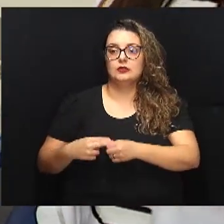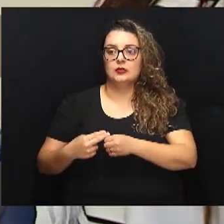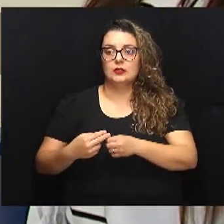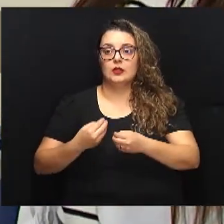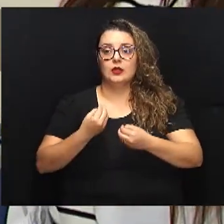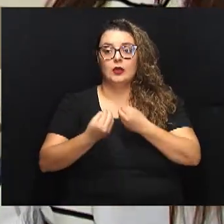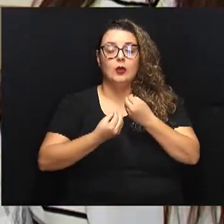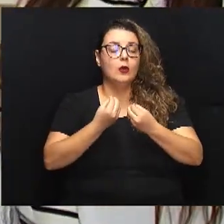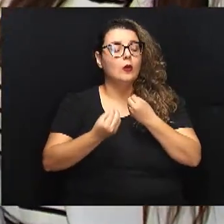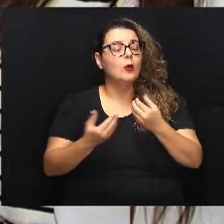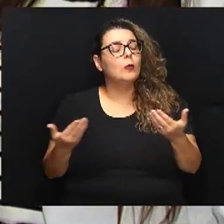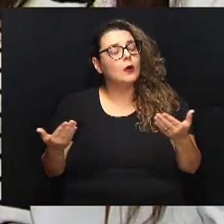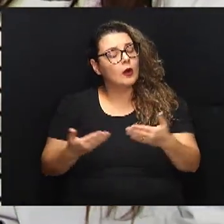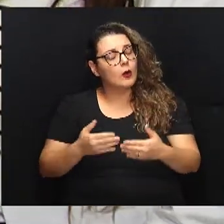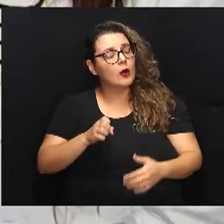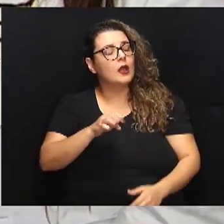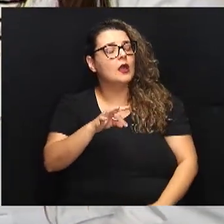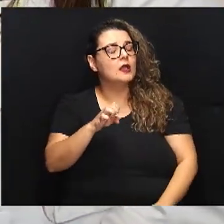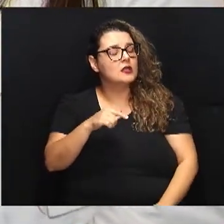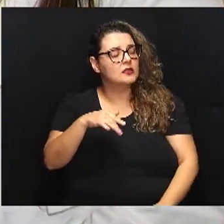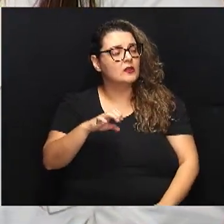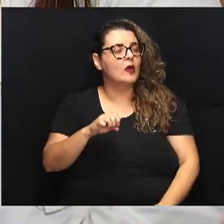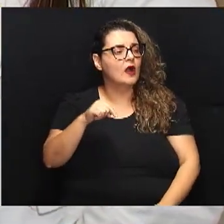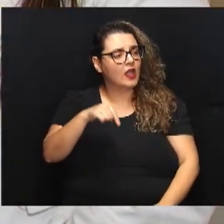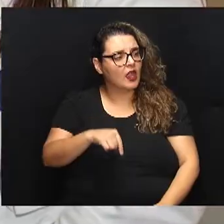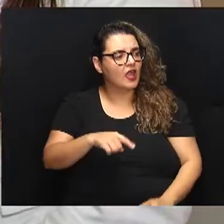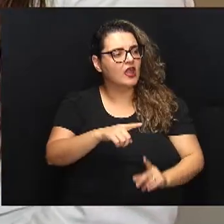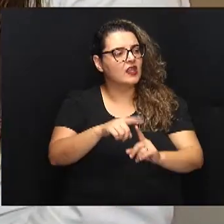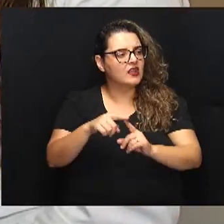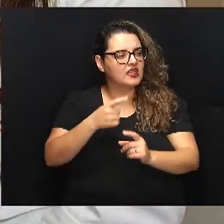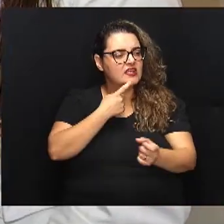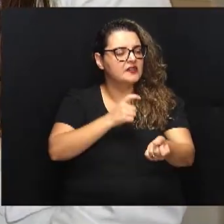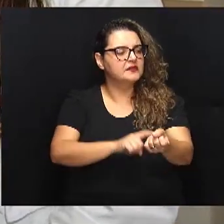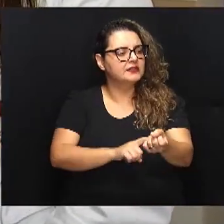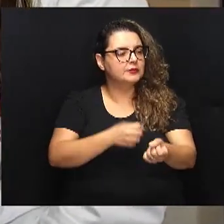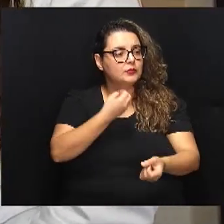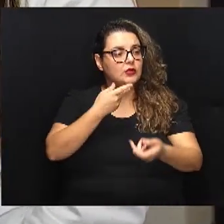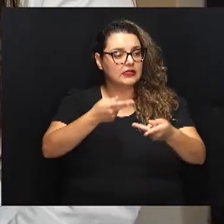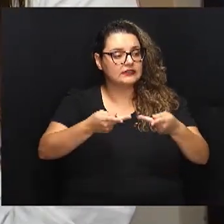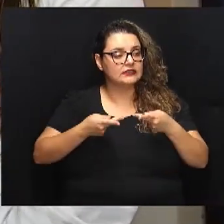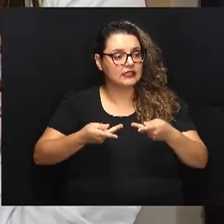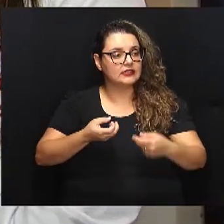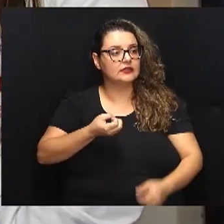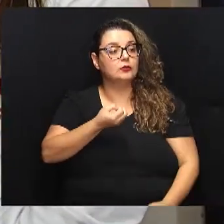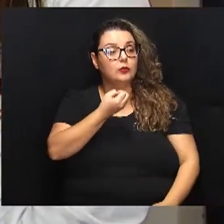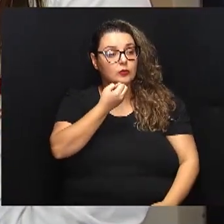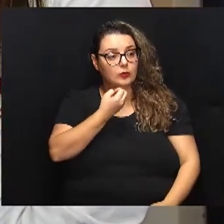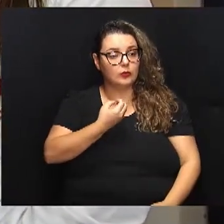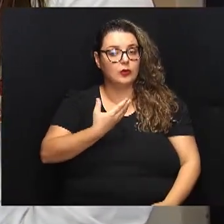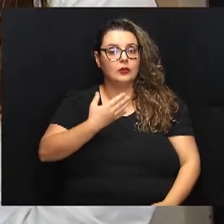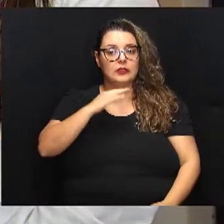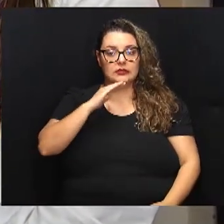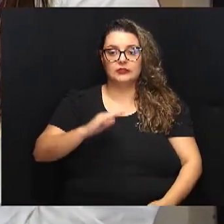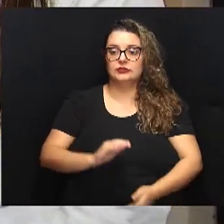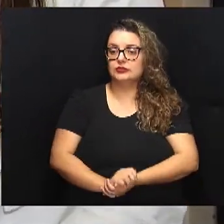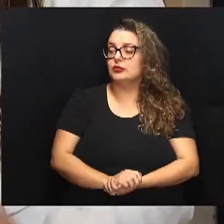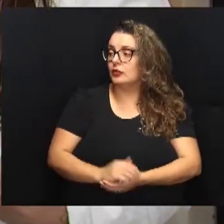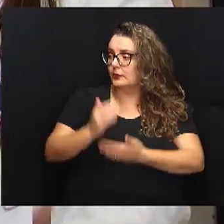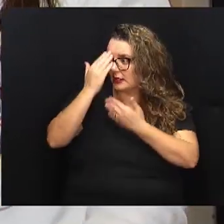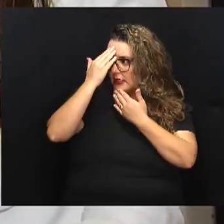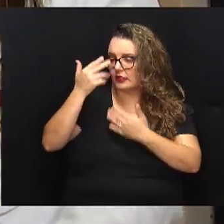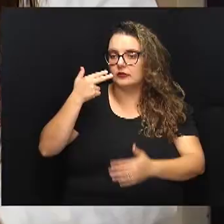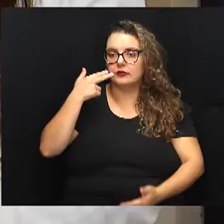estoque atual dos tipos sanguíneos aqui no Hemocentro? Boa tarde, seja bem-vinda. Boa tarde, Rafael. Obrigada pelo convite. E